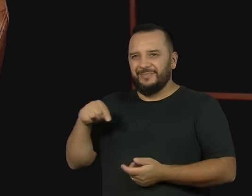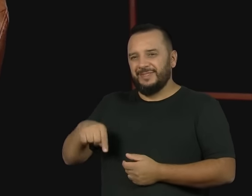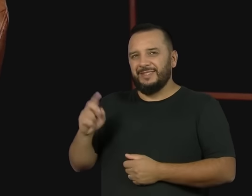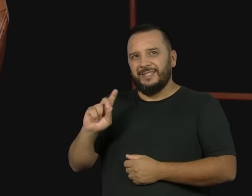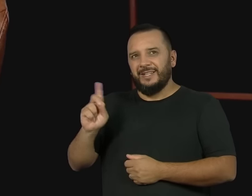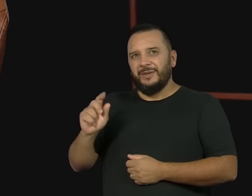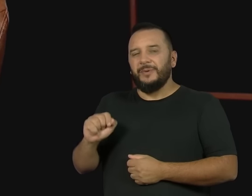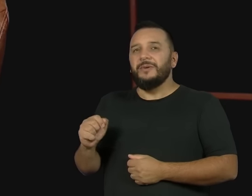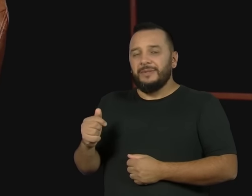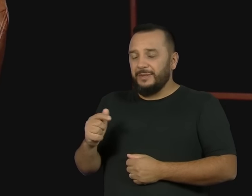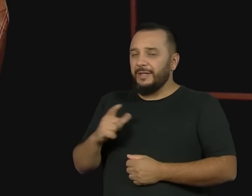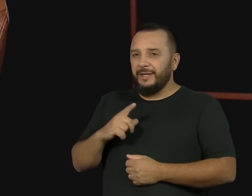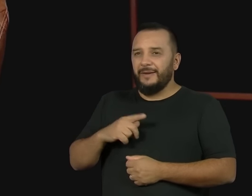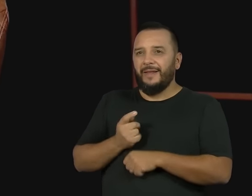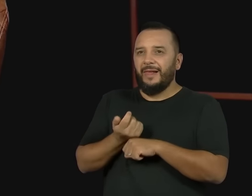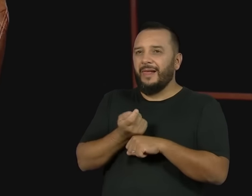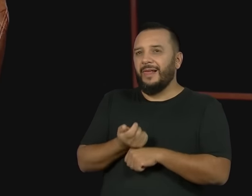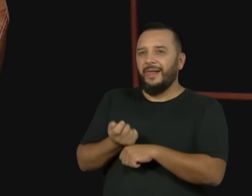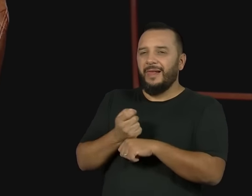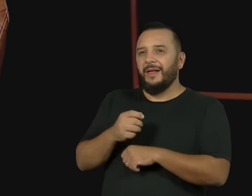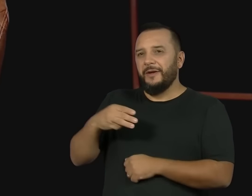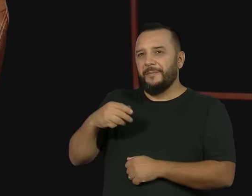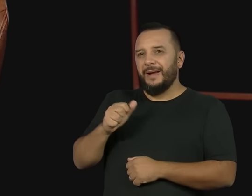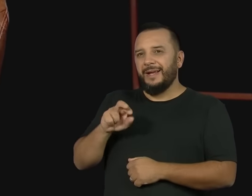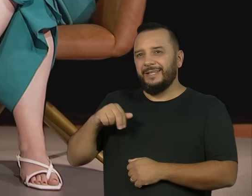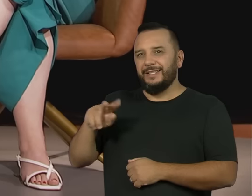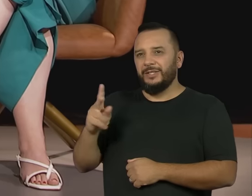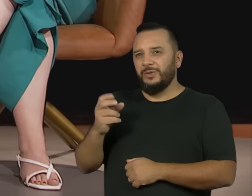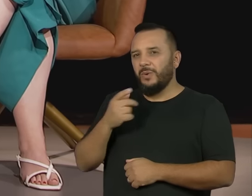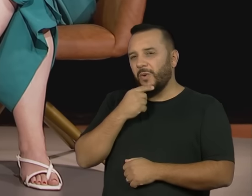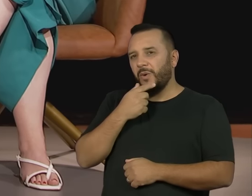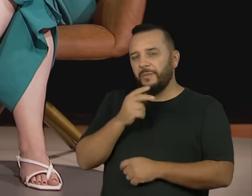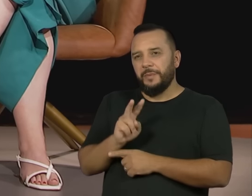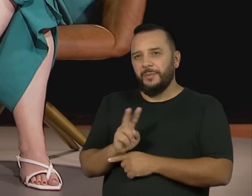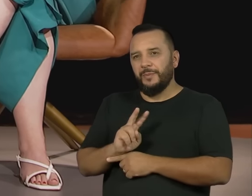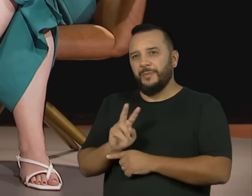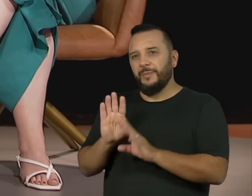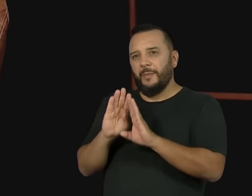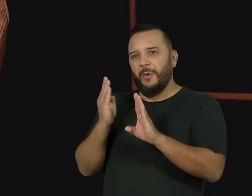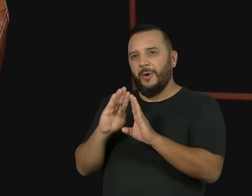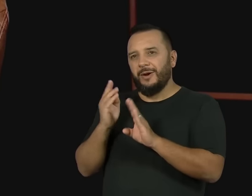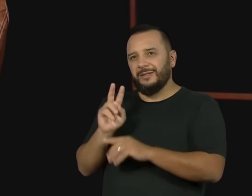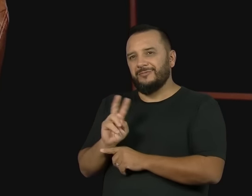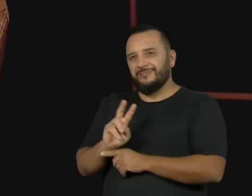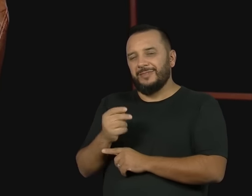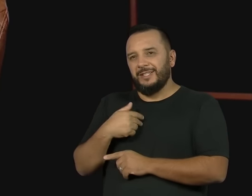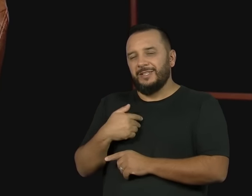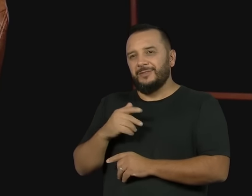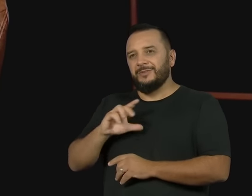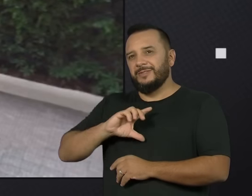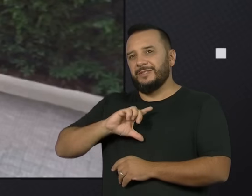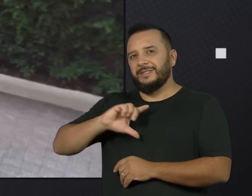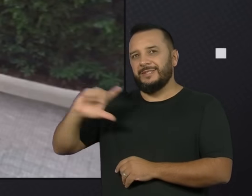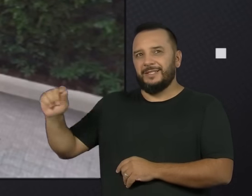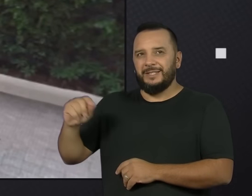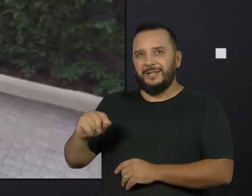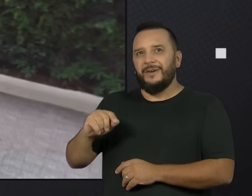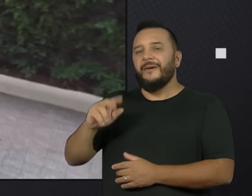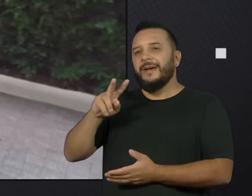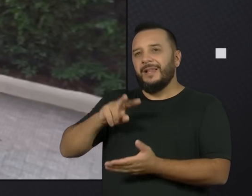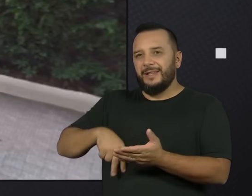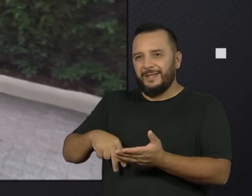o Marinho, que era o porteiro, e ia ler naquele cemitério